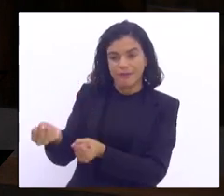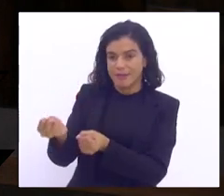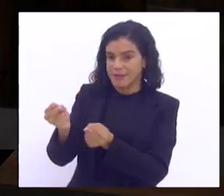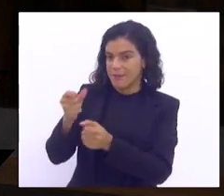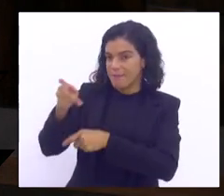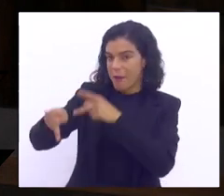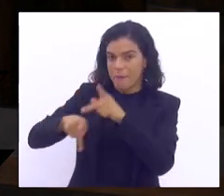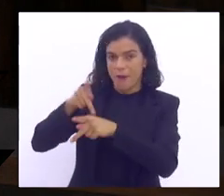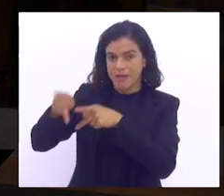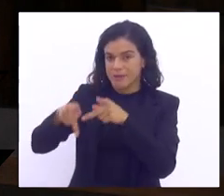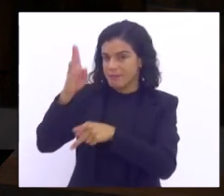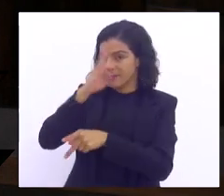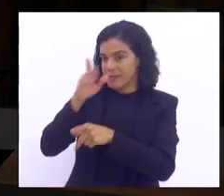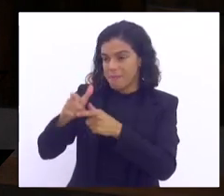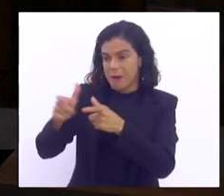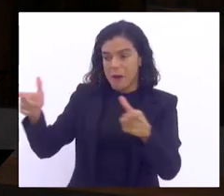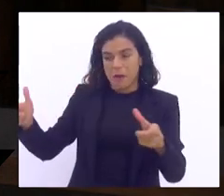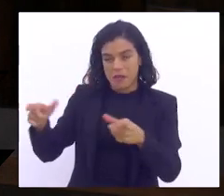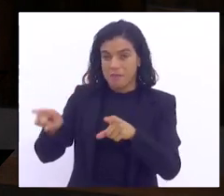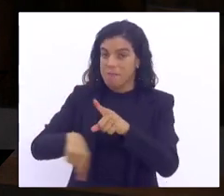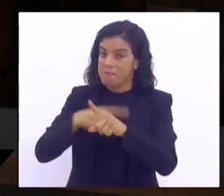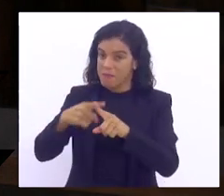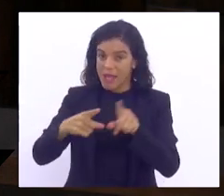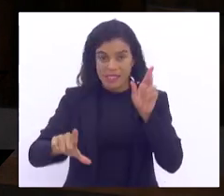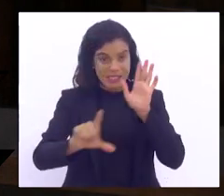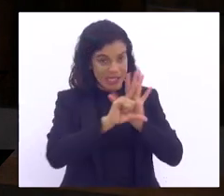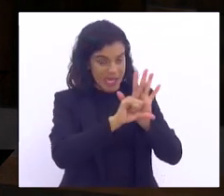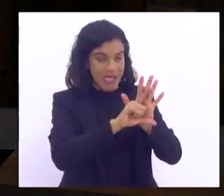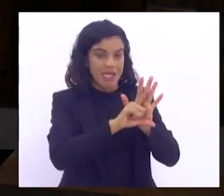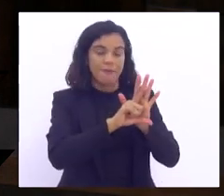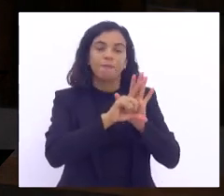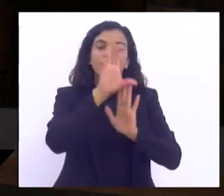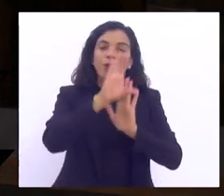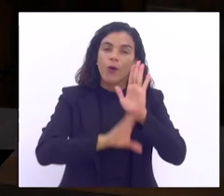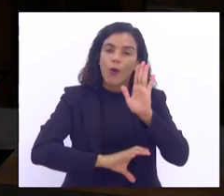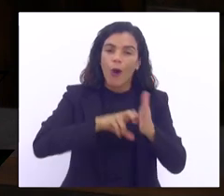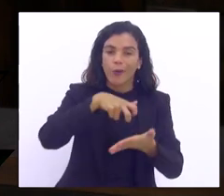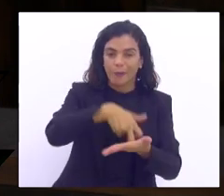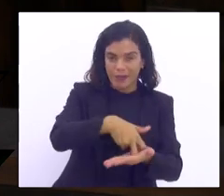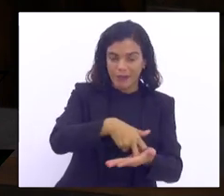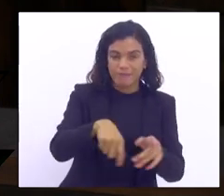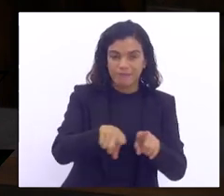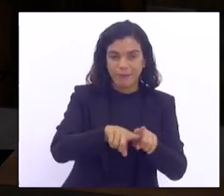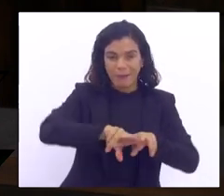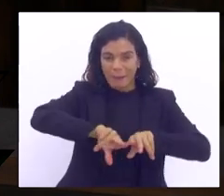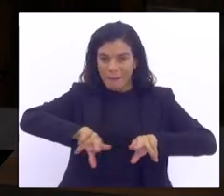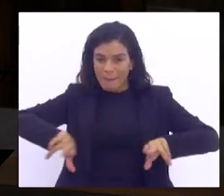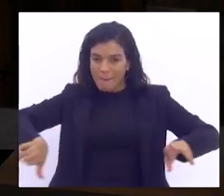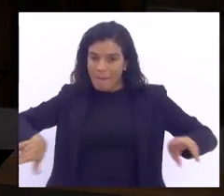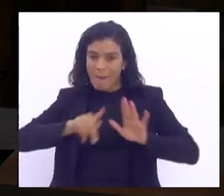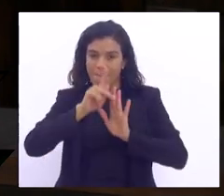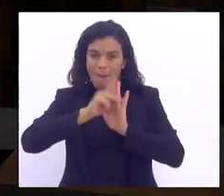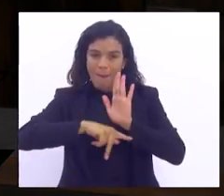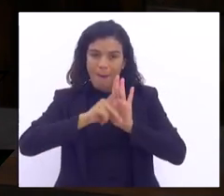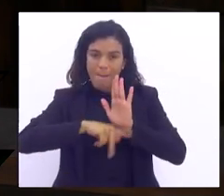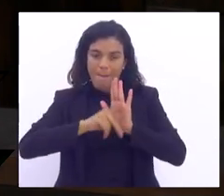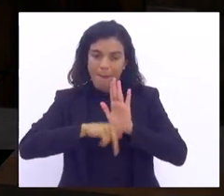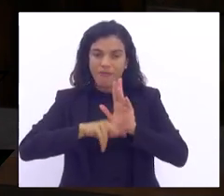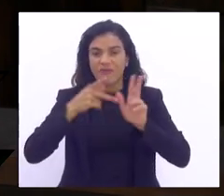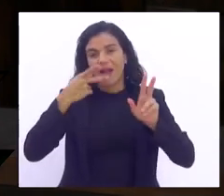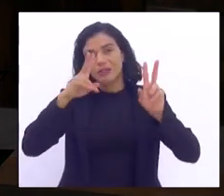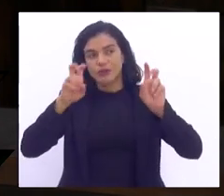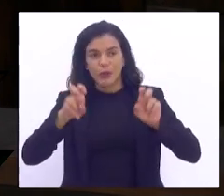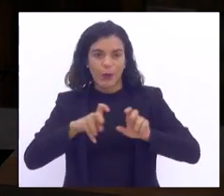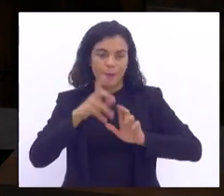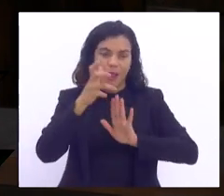nós temos leis também, Código Penal e diversos outros projetos tendentes à legalização do aborto